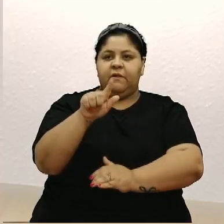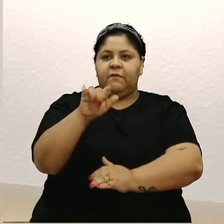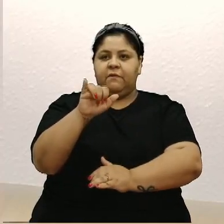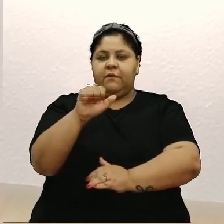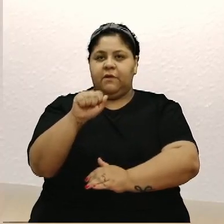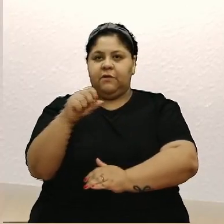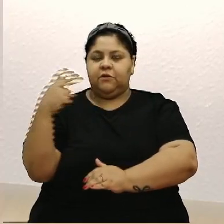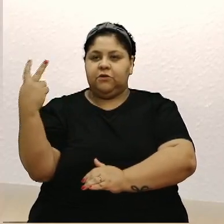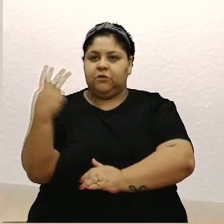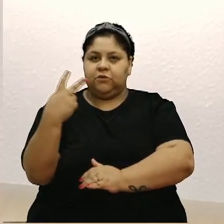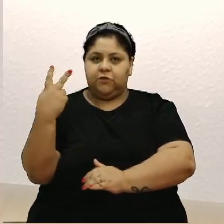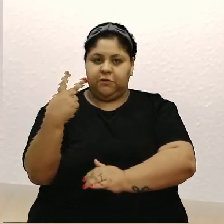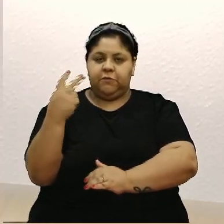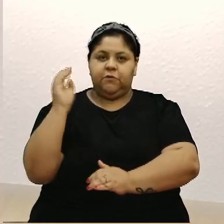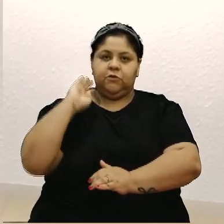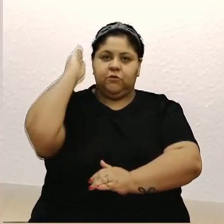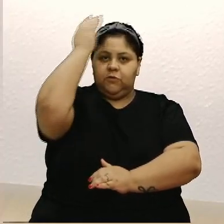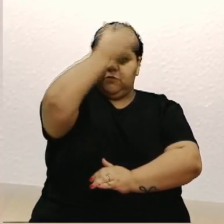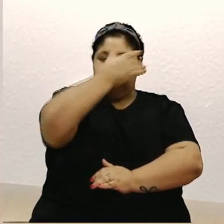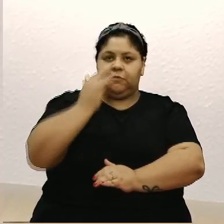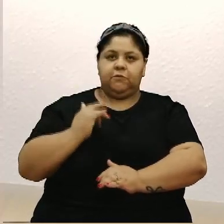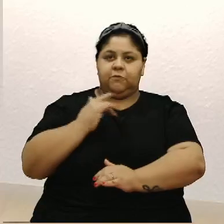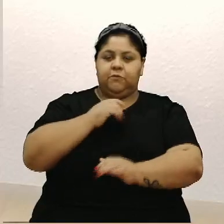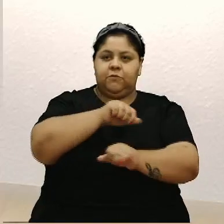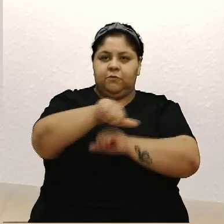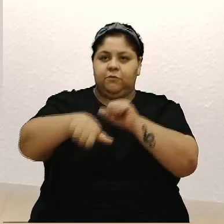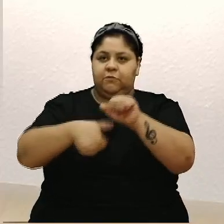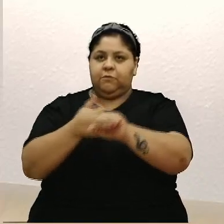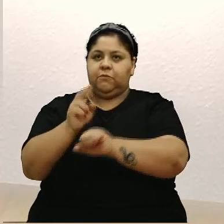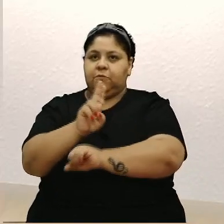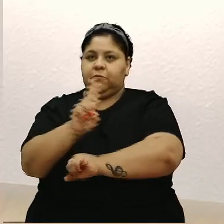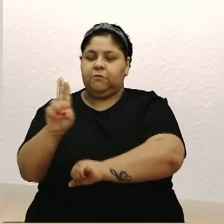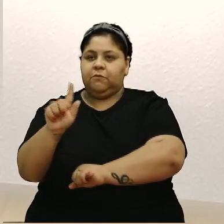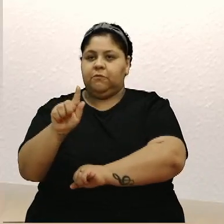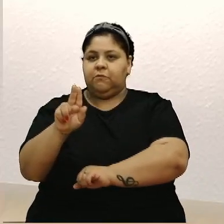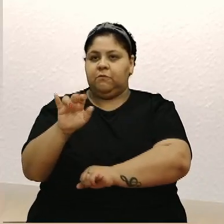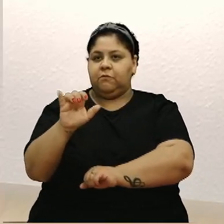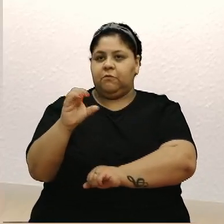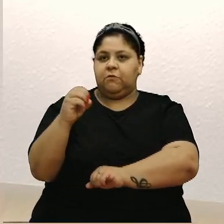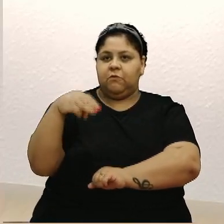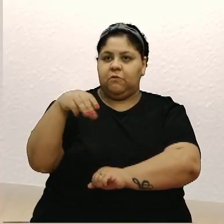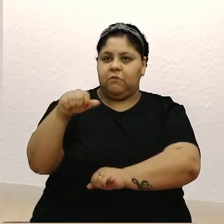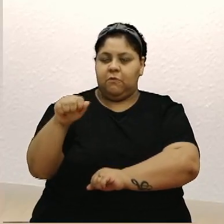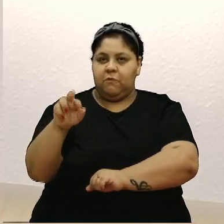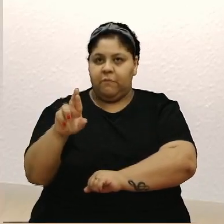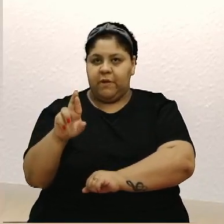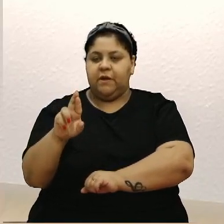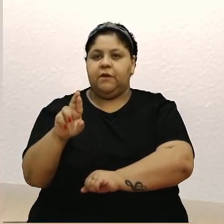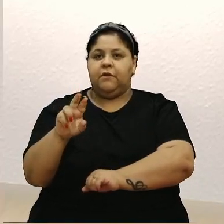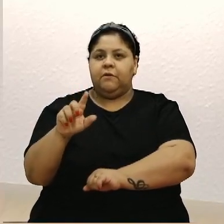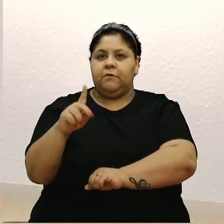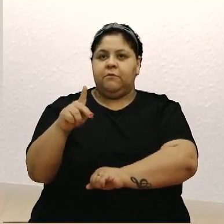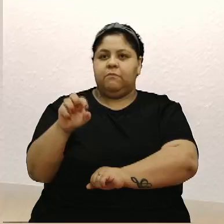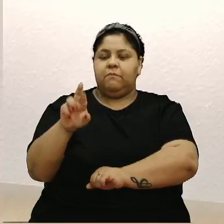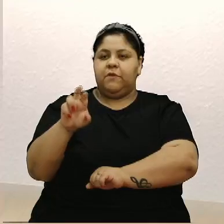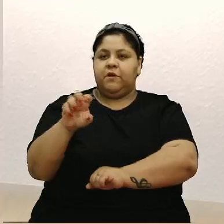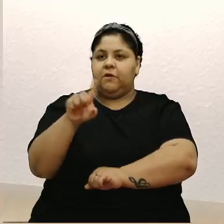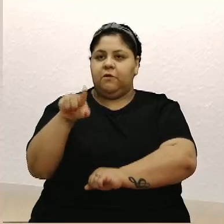bairro Nossa Senhora da Saúde, com o nome de rua Guiomar Maria Peroso Juncker.